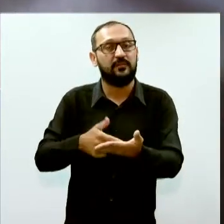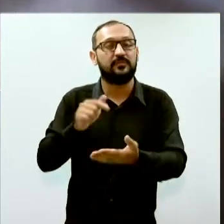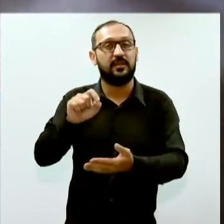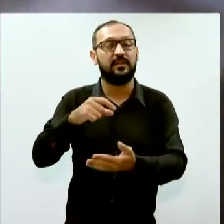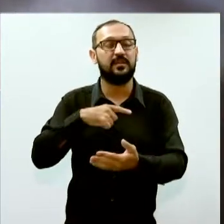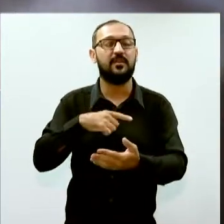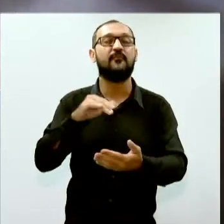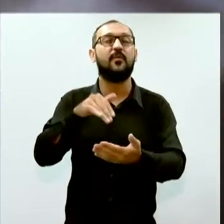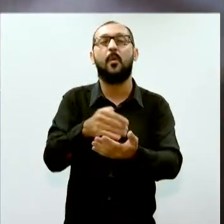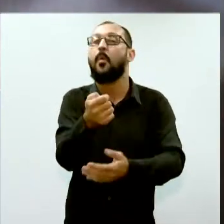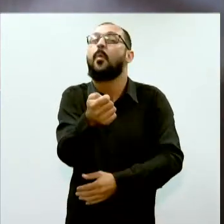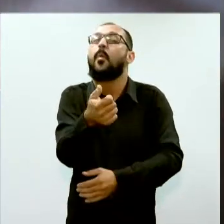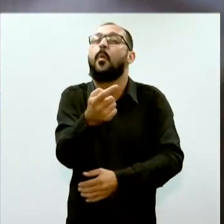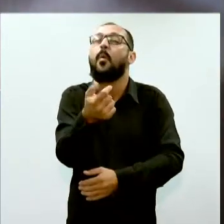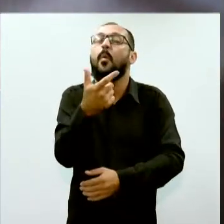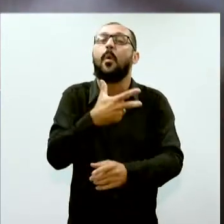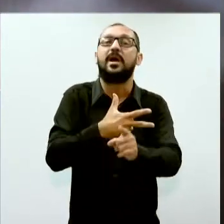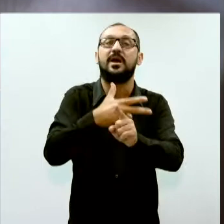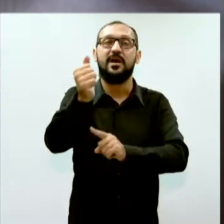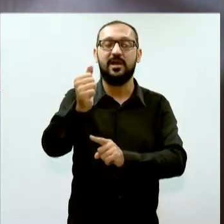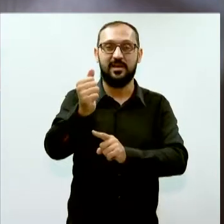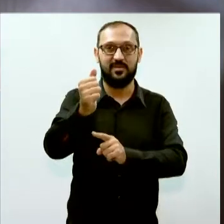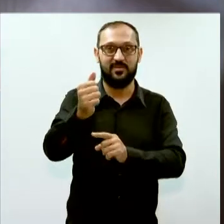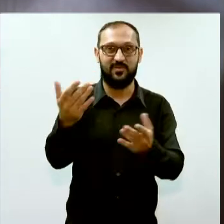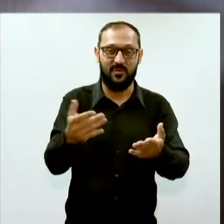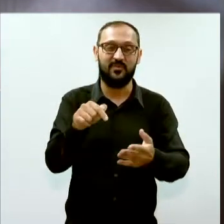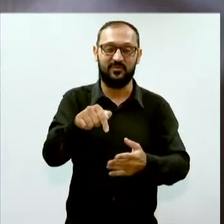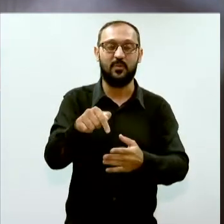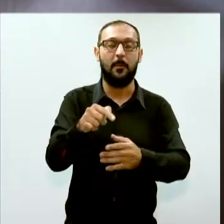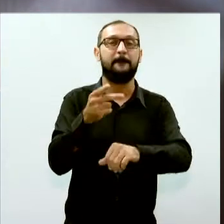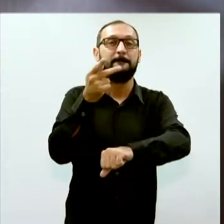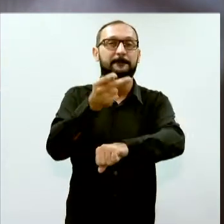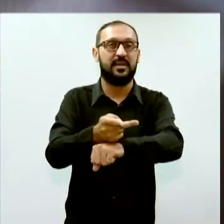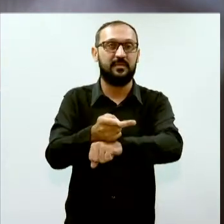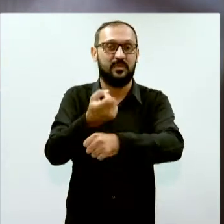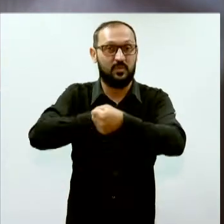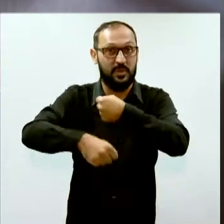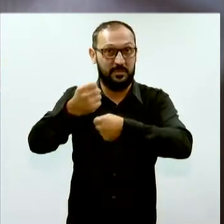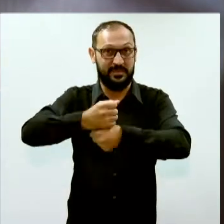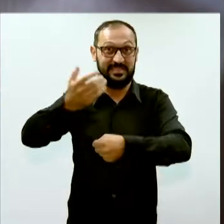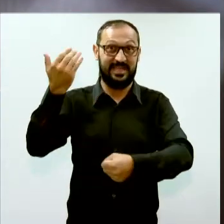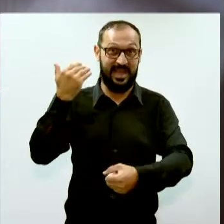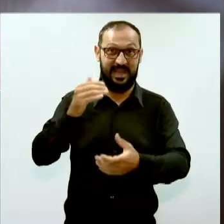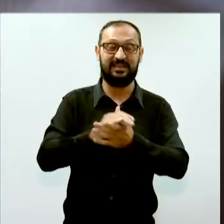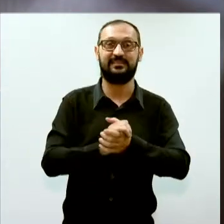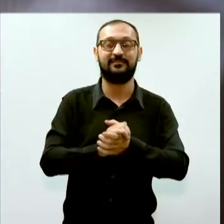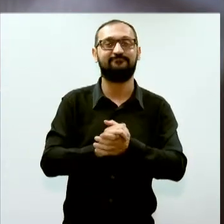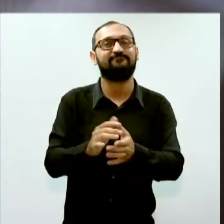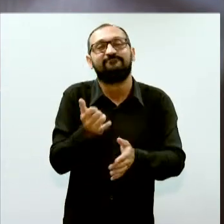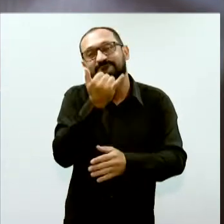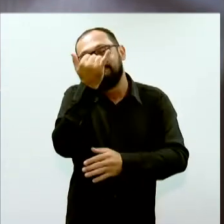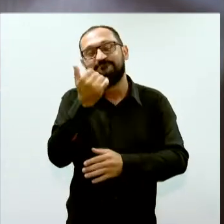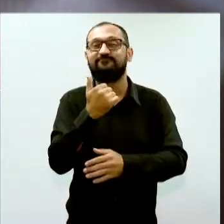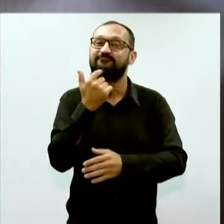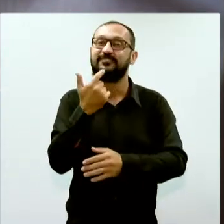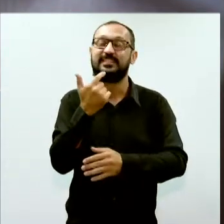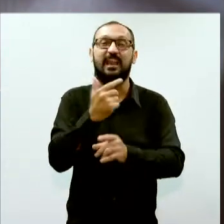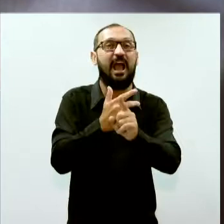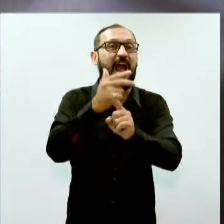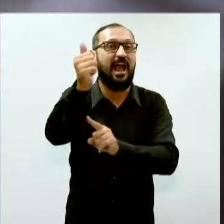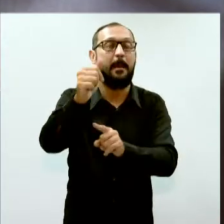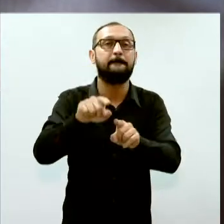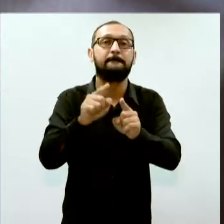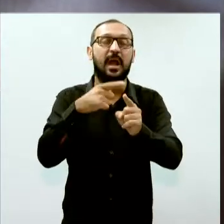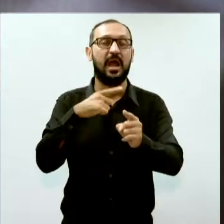foram finalistas da 62ª edição do prêmio, realizada no ano passado. Apesar de não terem ganhado,